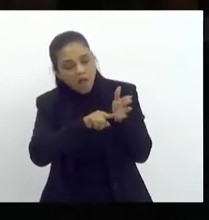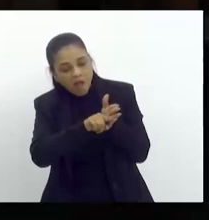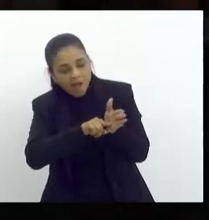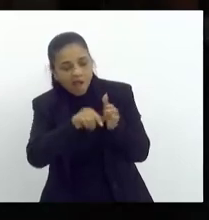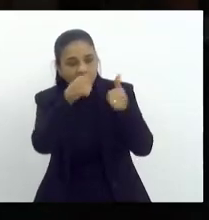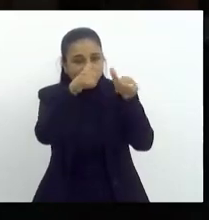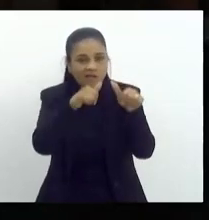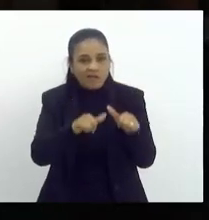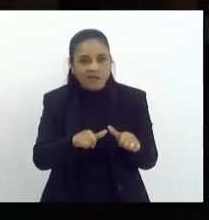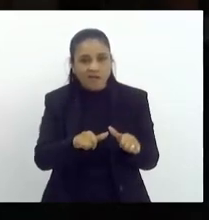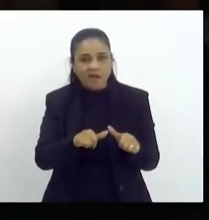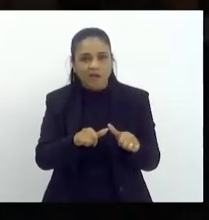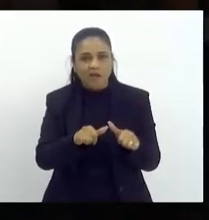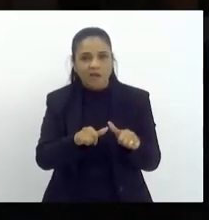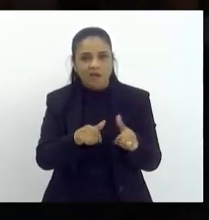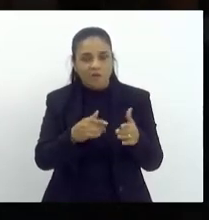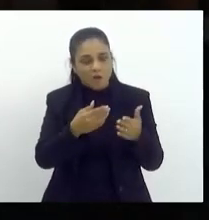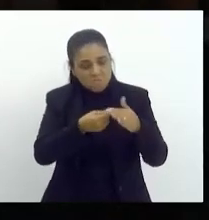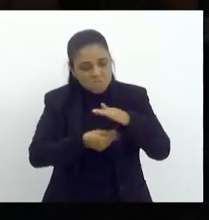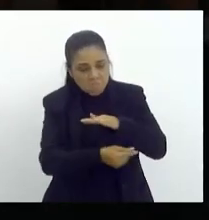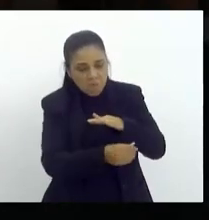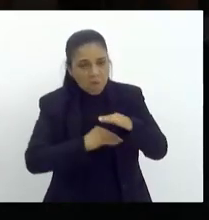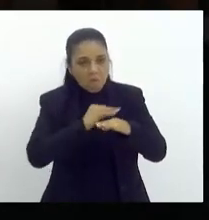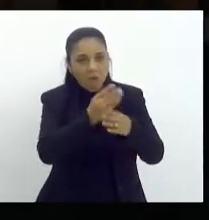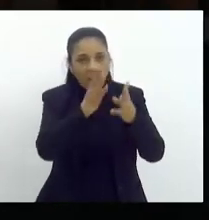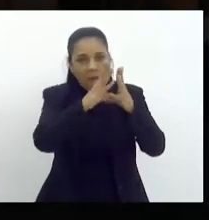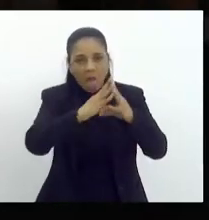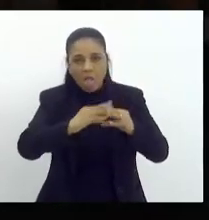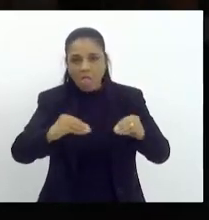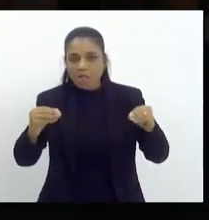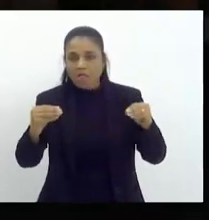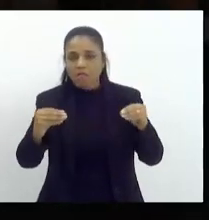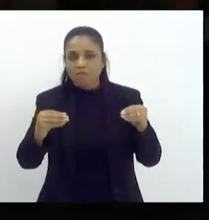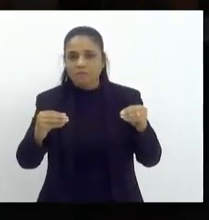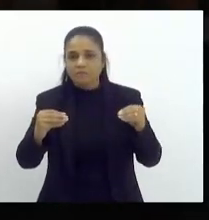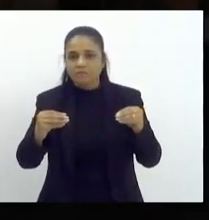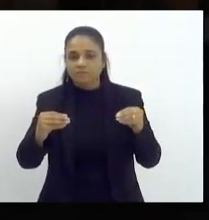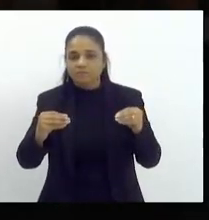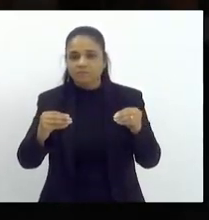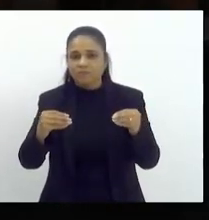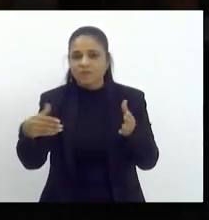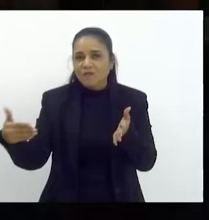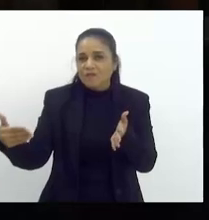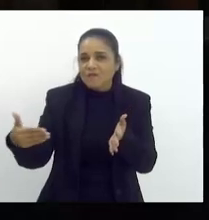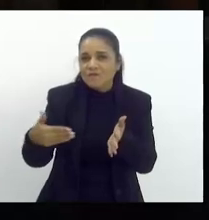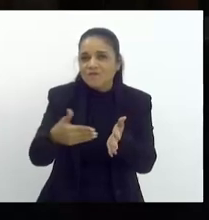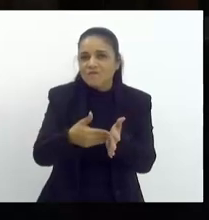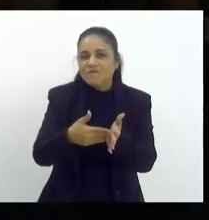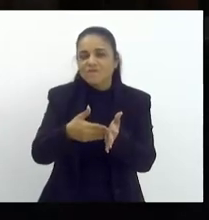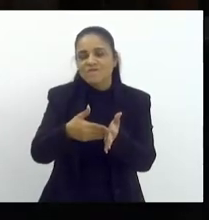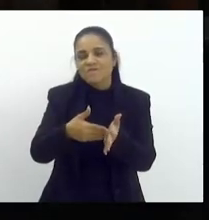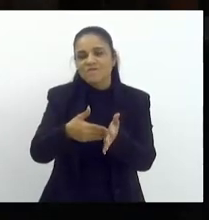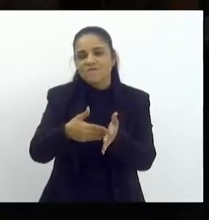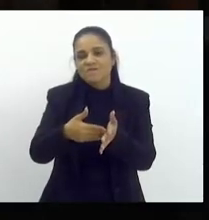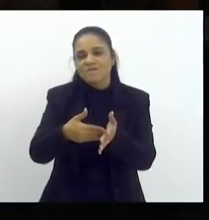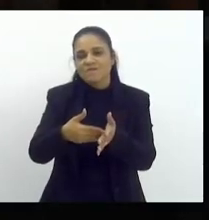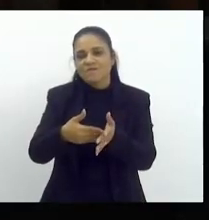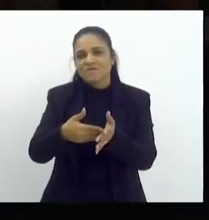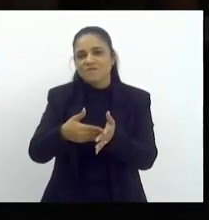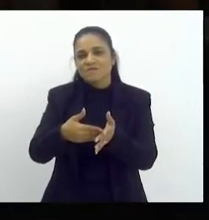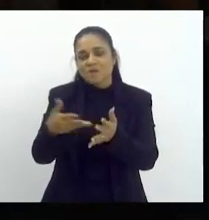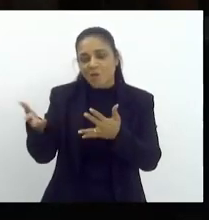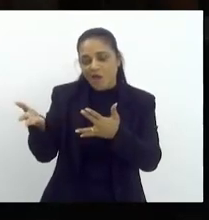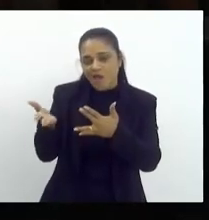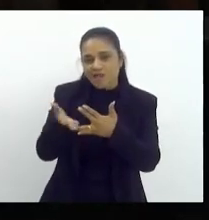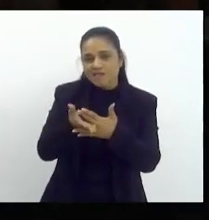acabar com o programa de uma hora para outra né não apagar das luzes da Assembleia para o